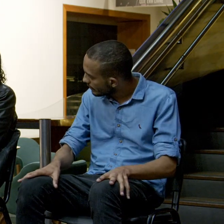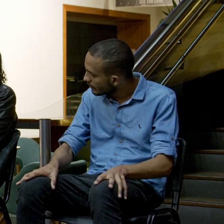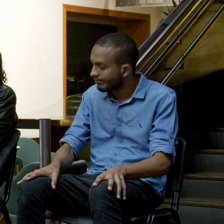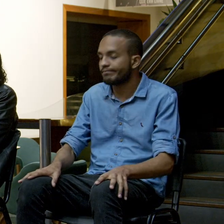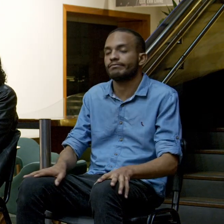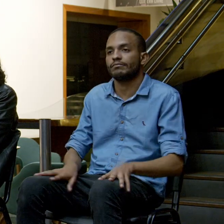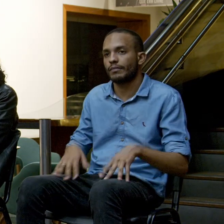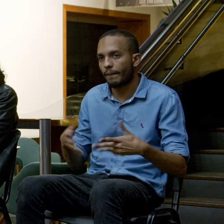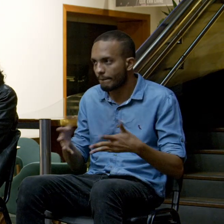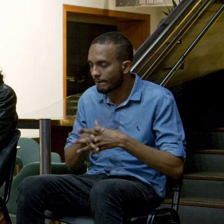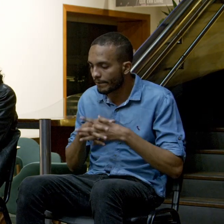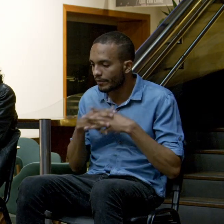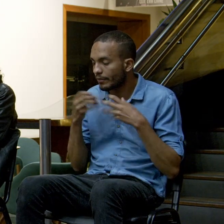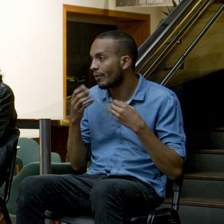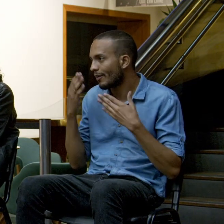Bom,